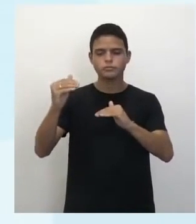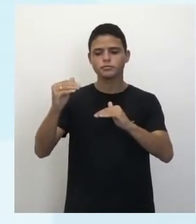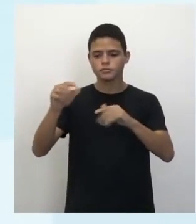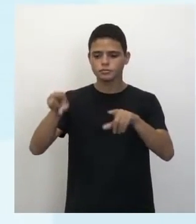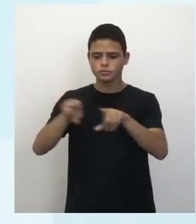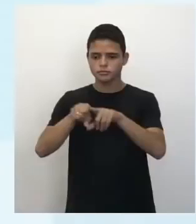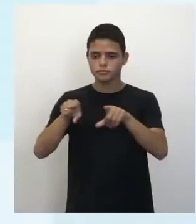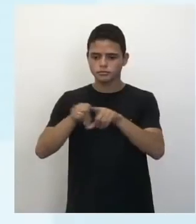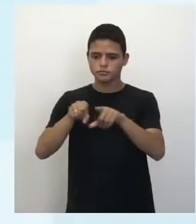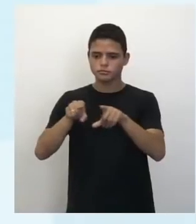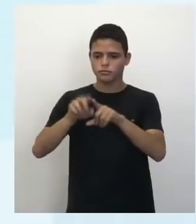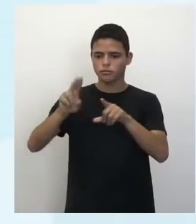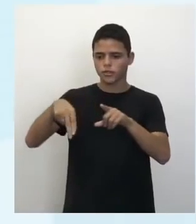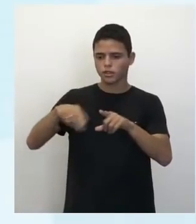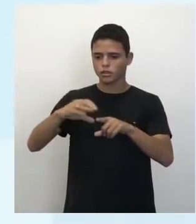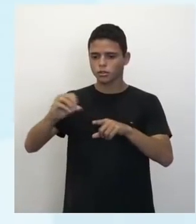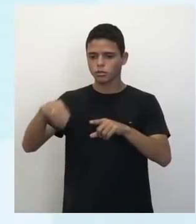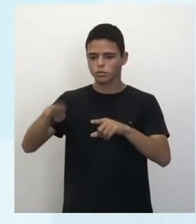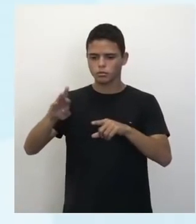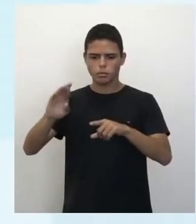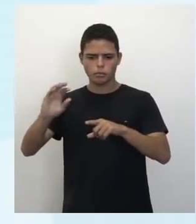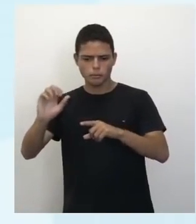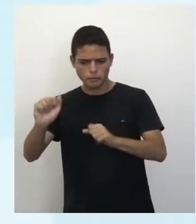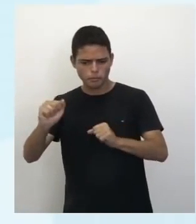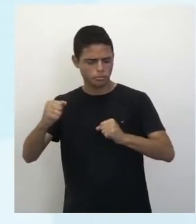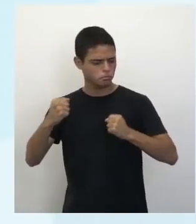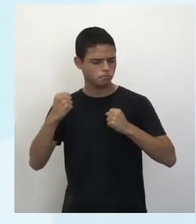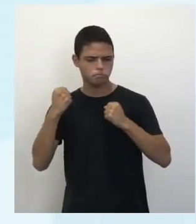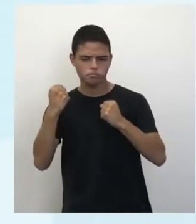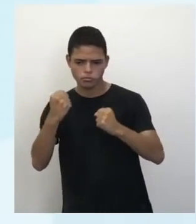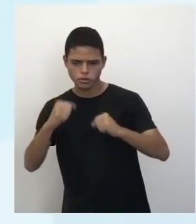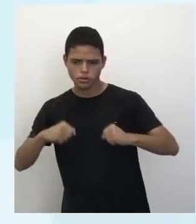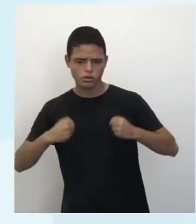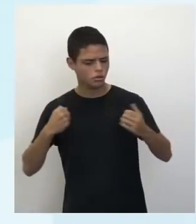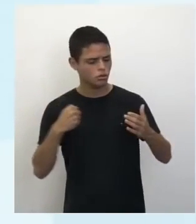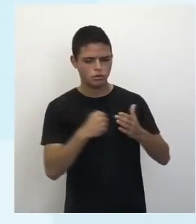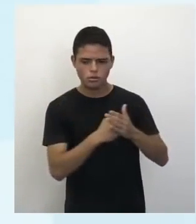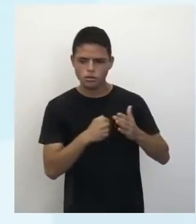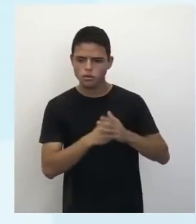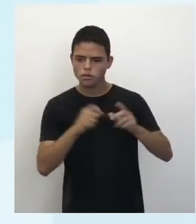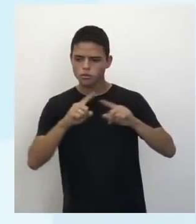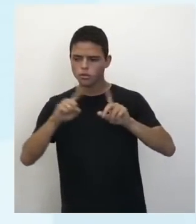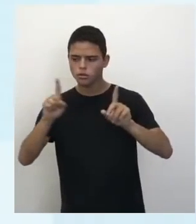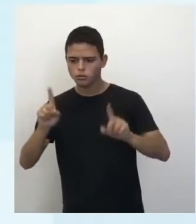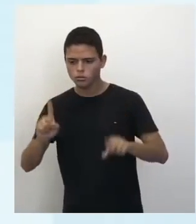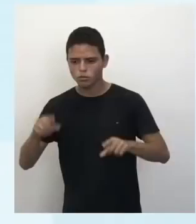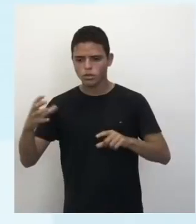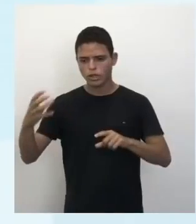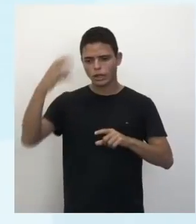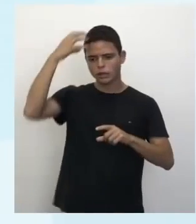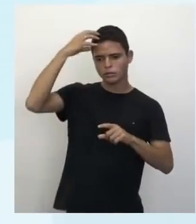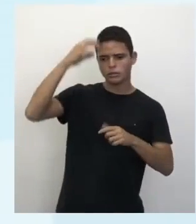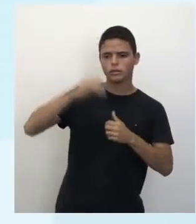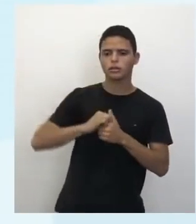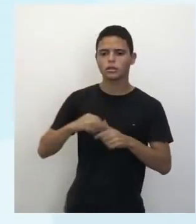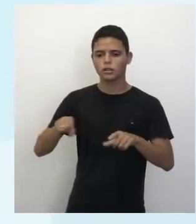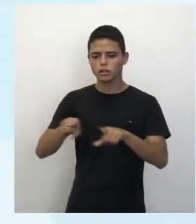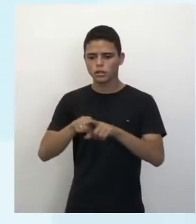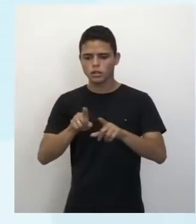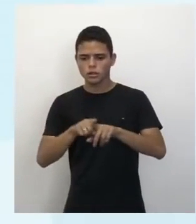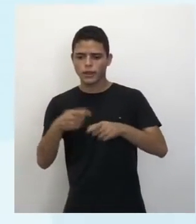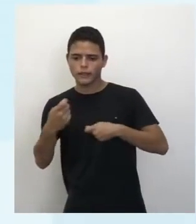a nobreza formada por guerreiros, sacerdotes e funcionários ali do Palácio Real,